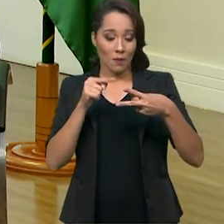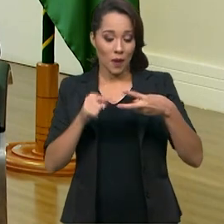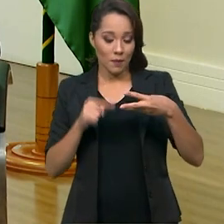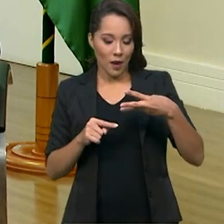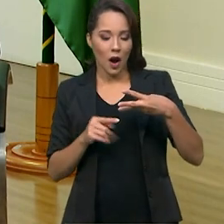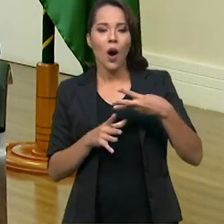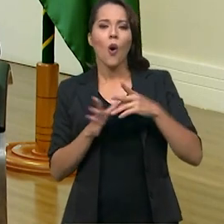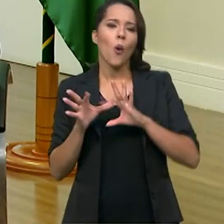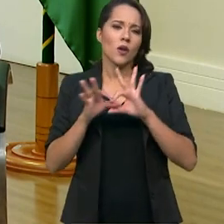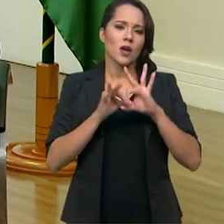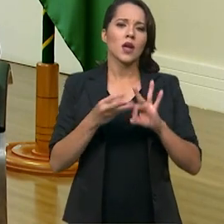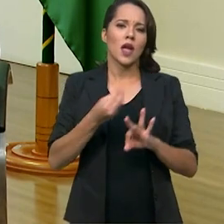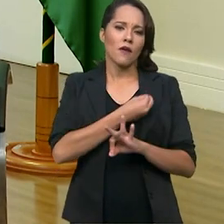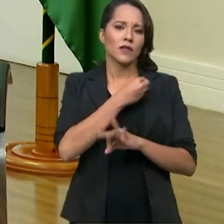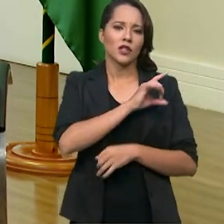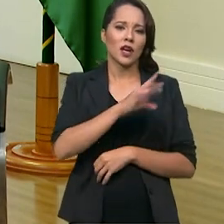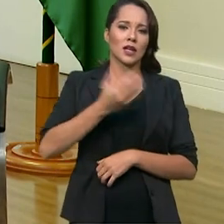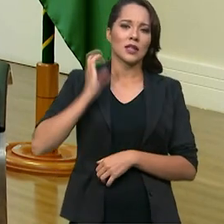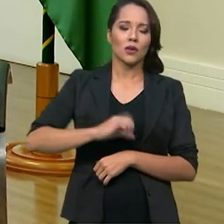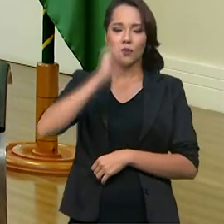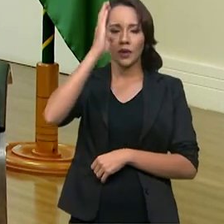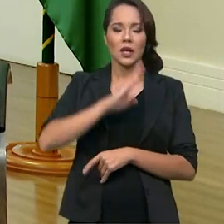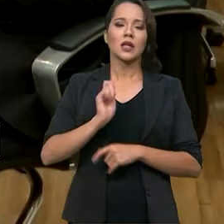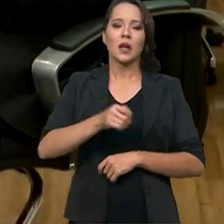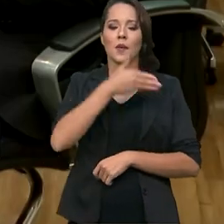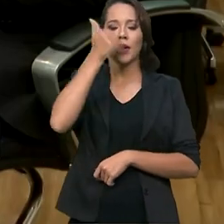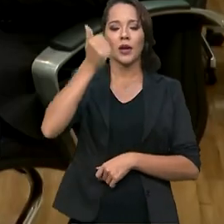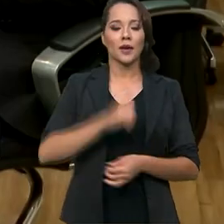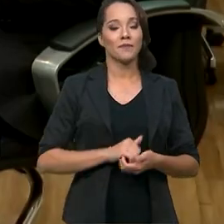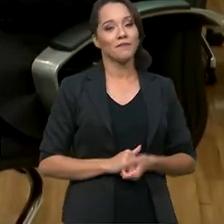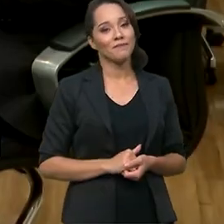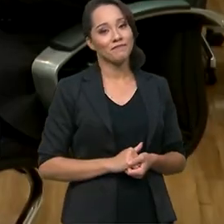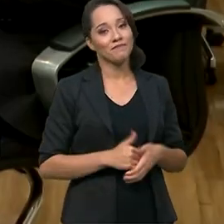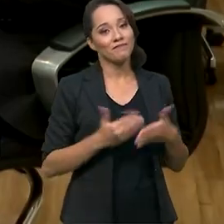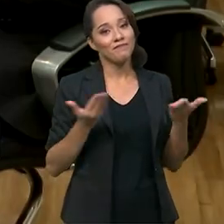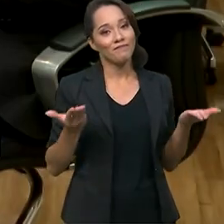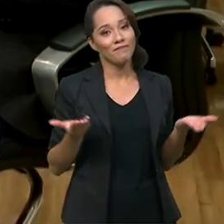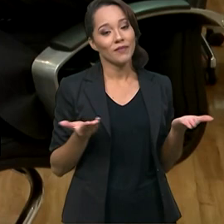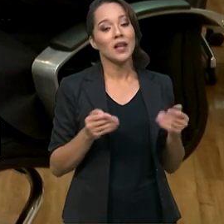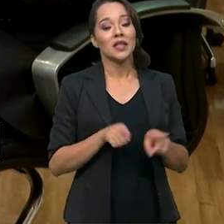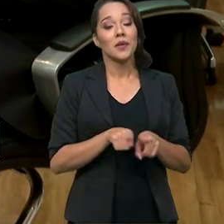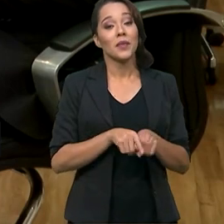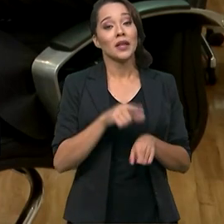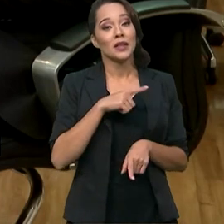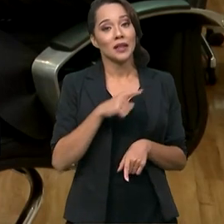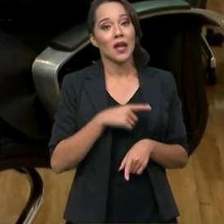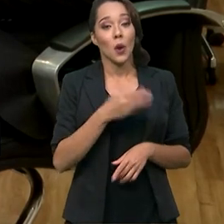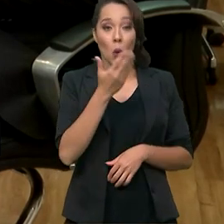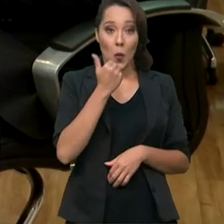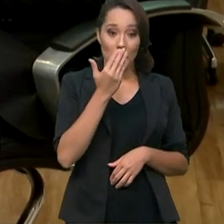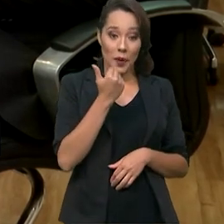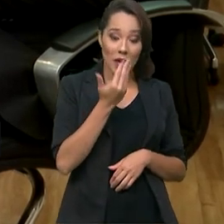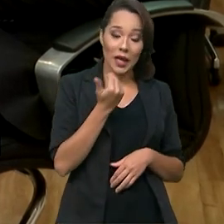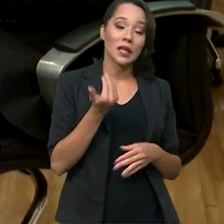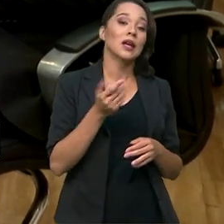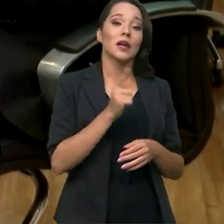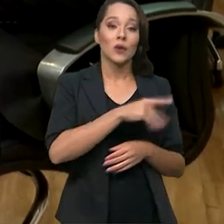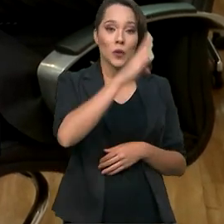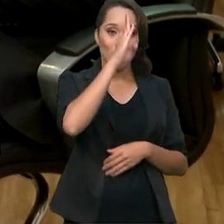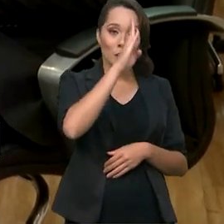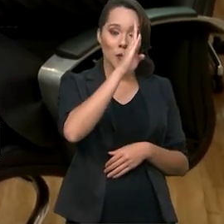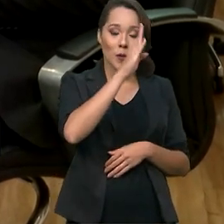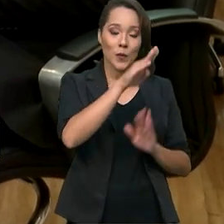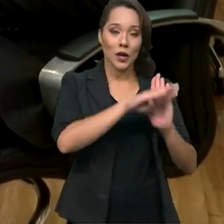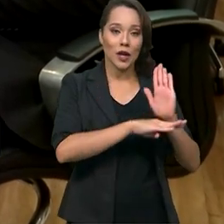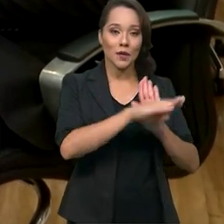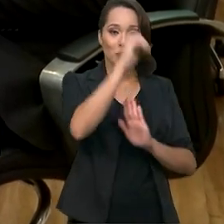e fazer com que a vida de cada cidadão brasileiro possa melhorar. E aí, por um lado, então, a gente tem comida diretamente com o Brasil